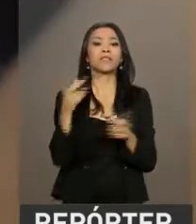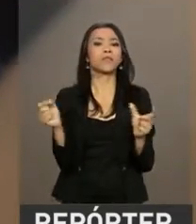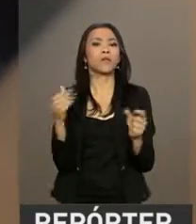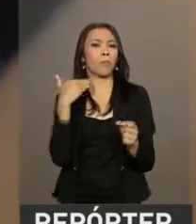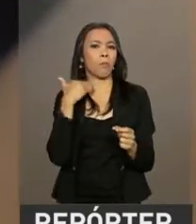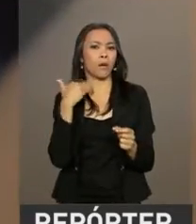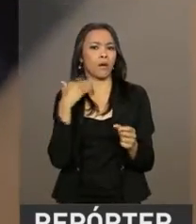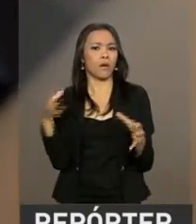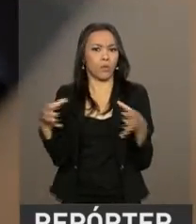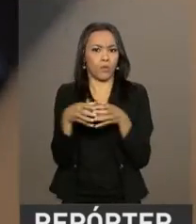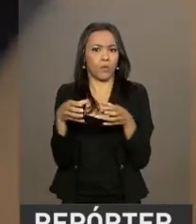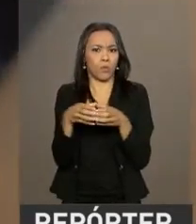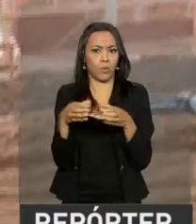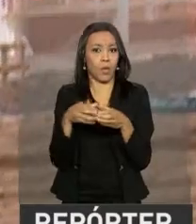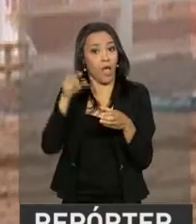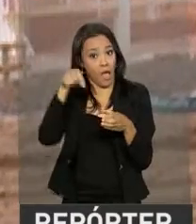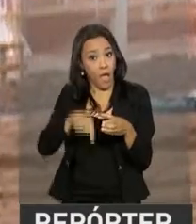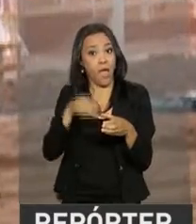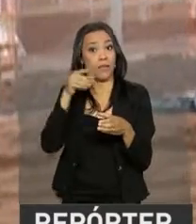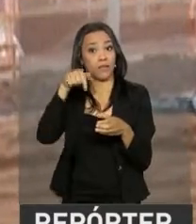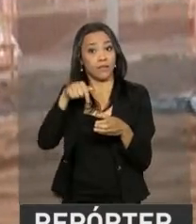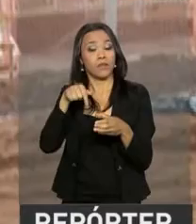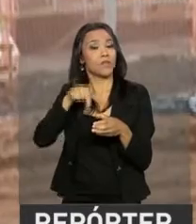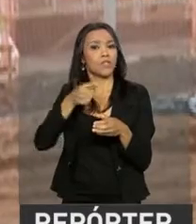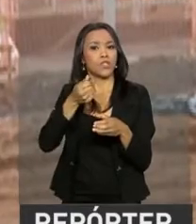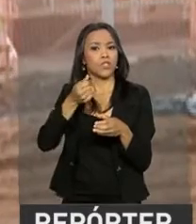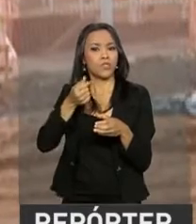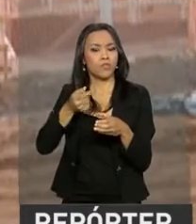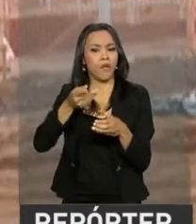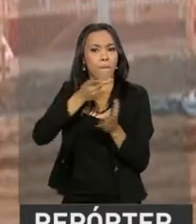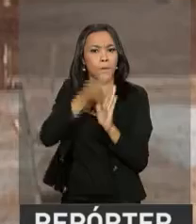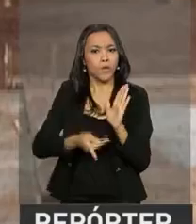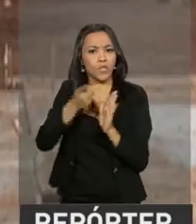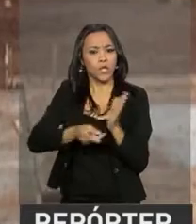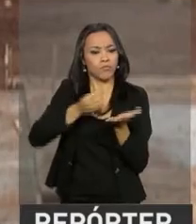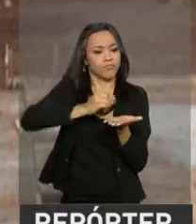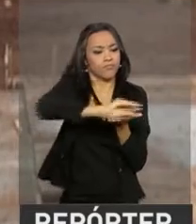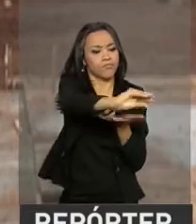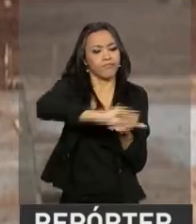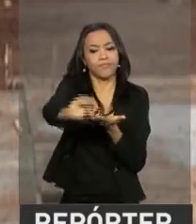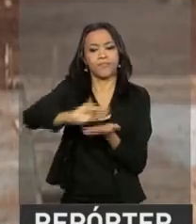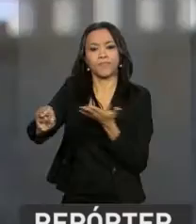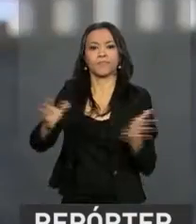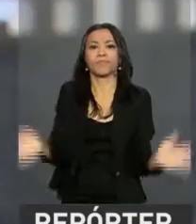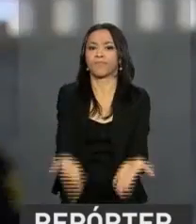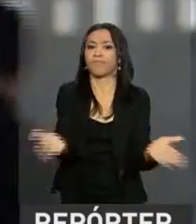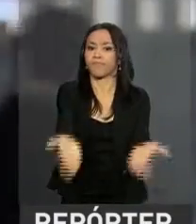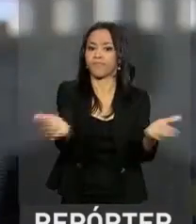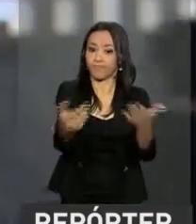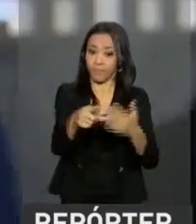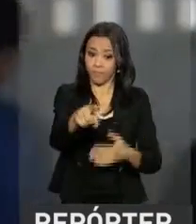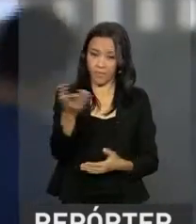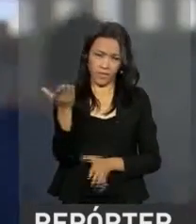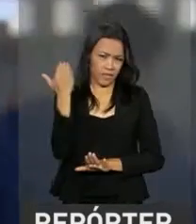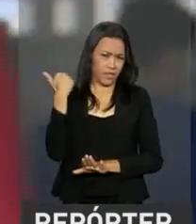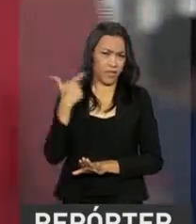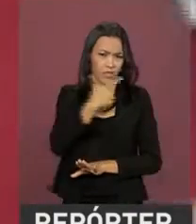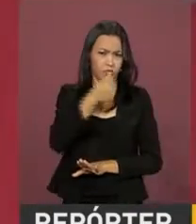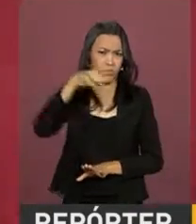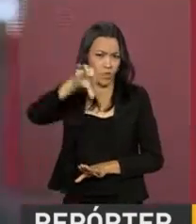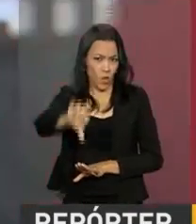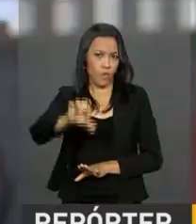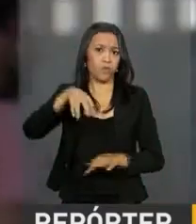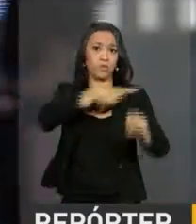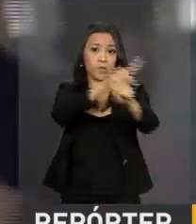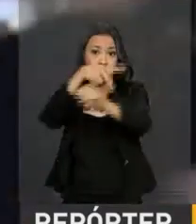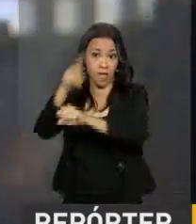Desenvolvimento, também conhecido como Banco do BRICS, que vai financiar projetos de infraestrutura em países em desenvolvimento. Desde 2009, os países se